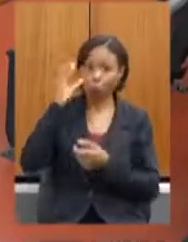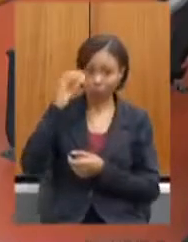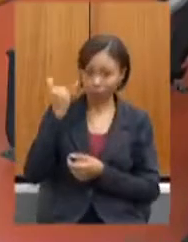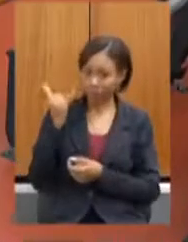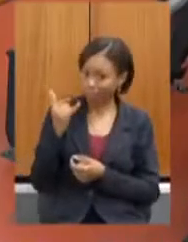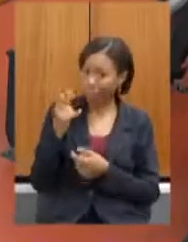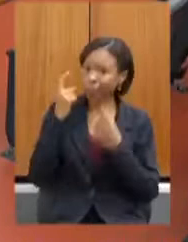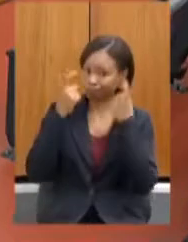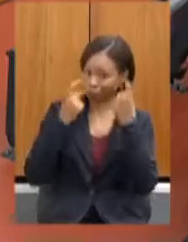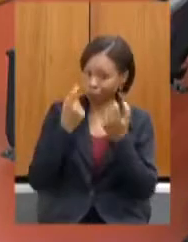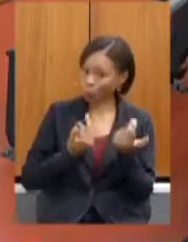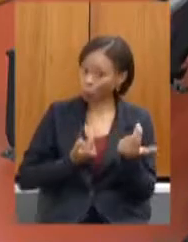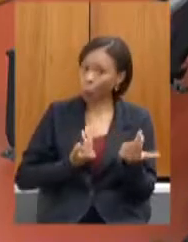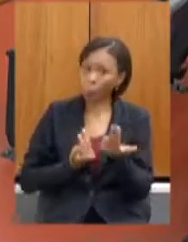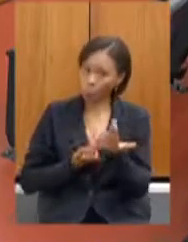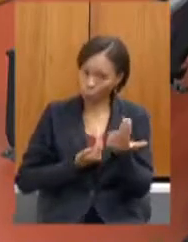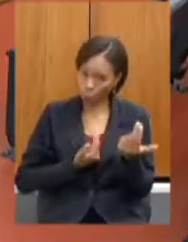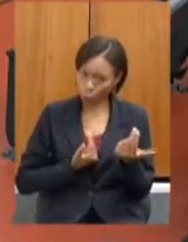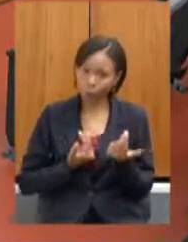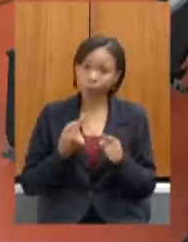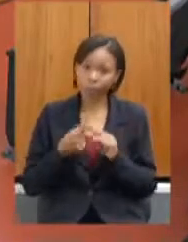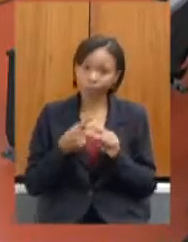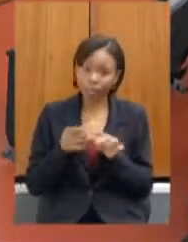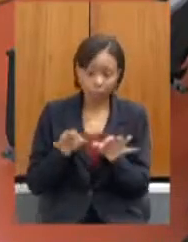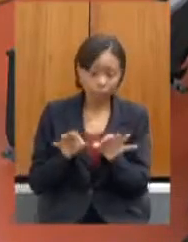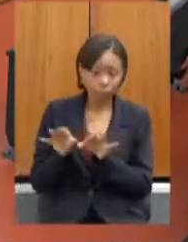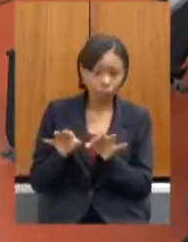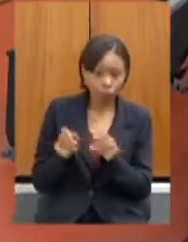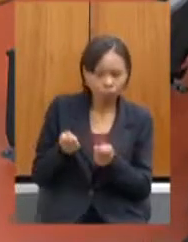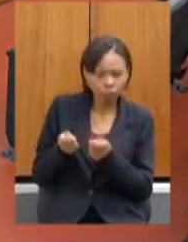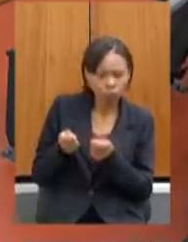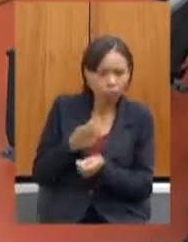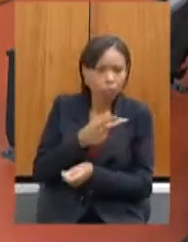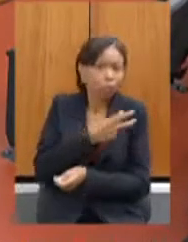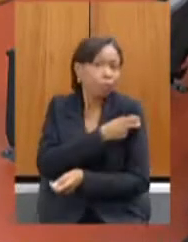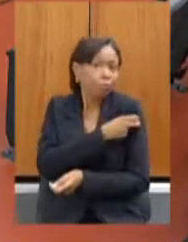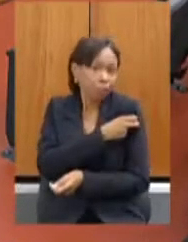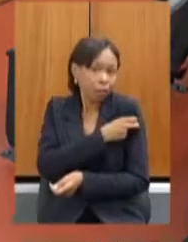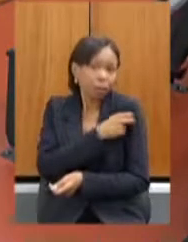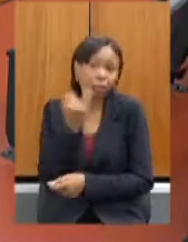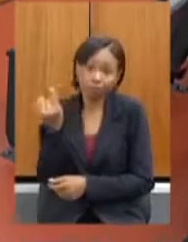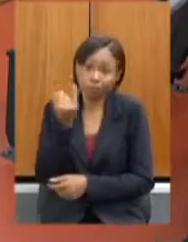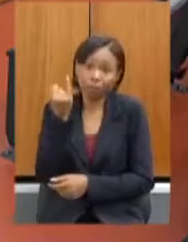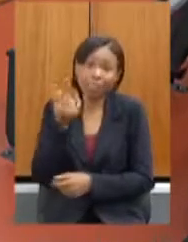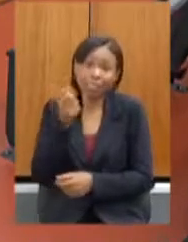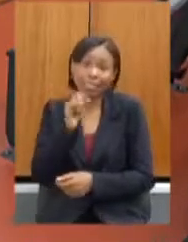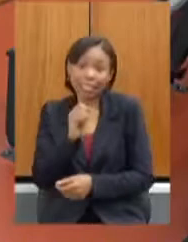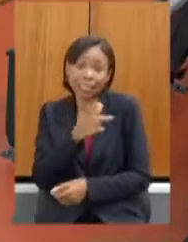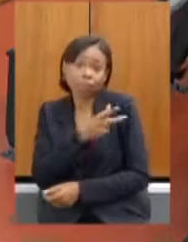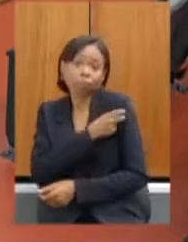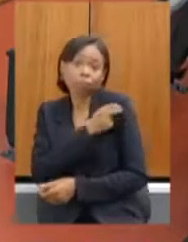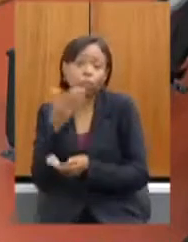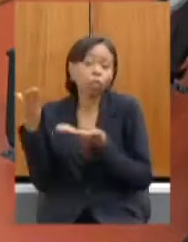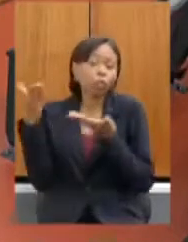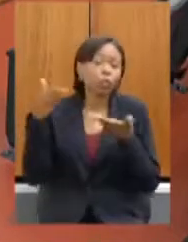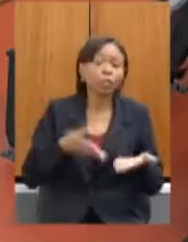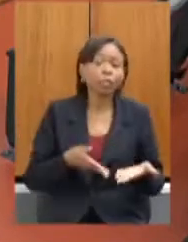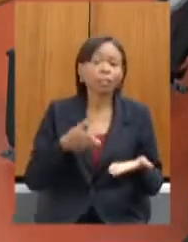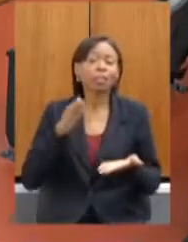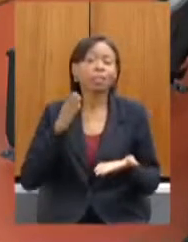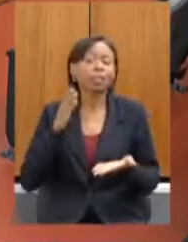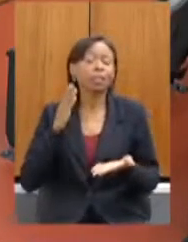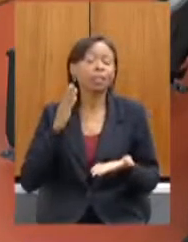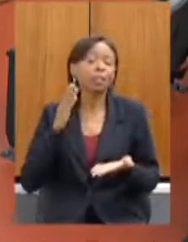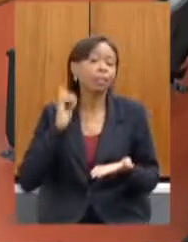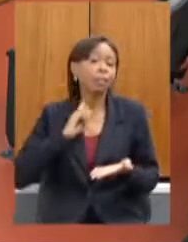programa consistente robustos né de vacinação porque a hora que a vacina chegar não podemos